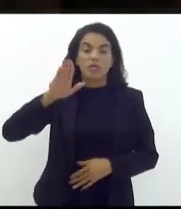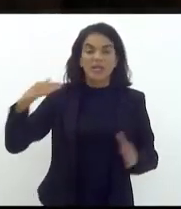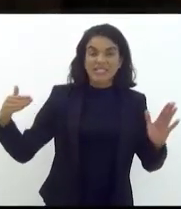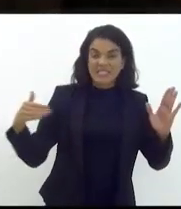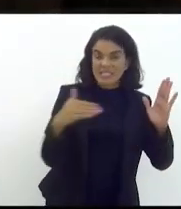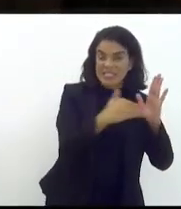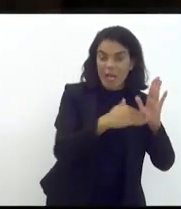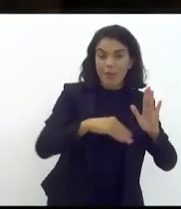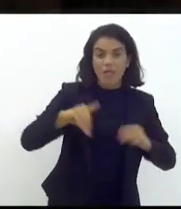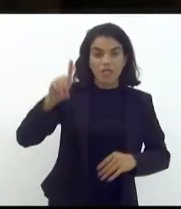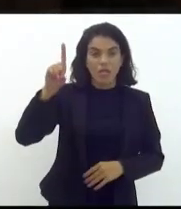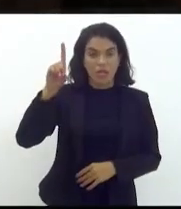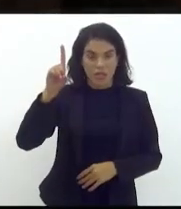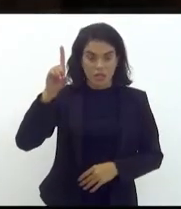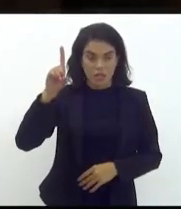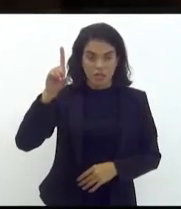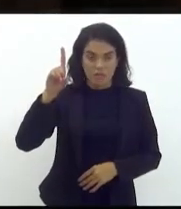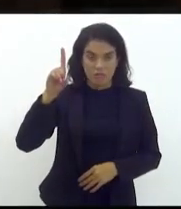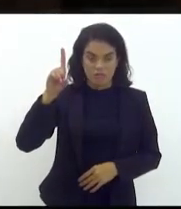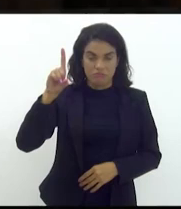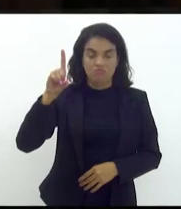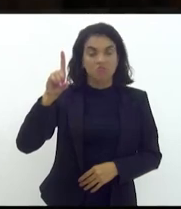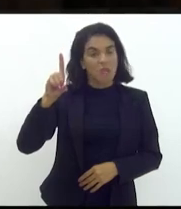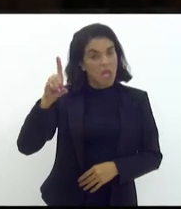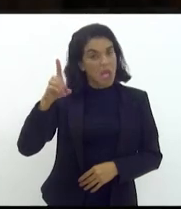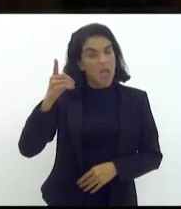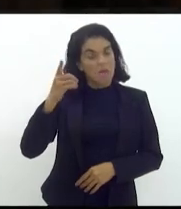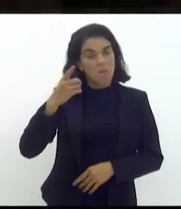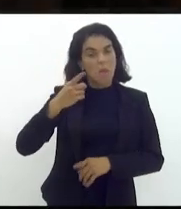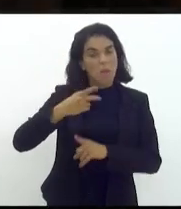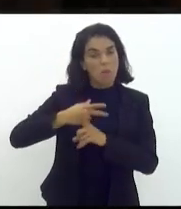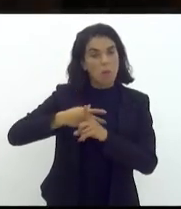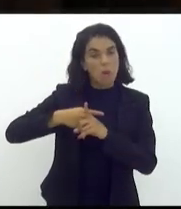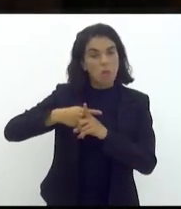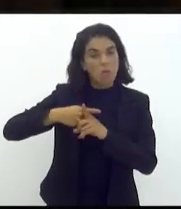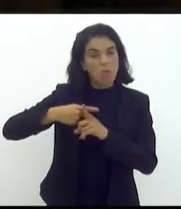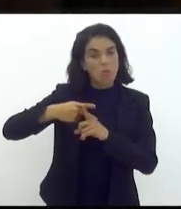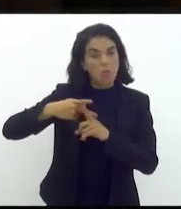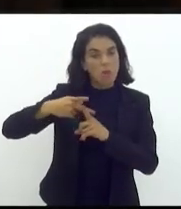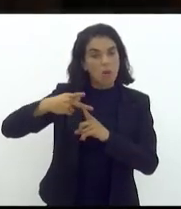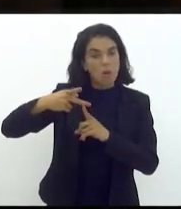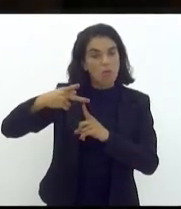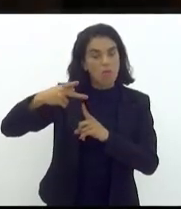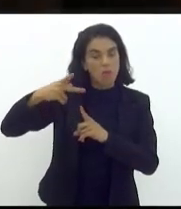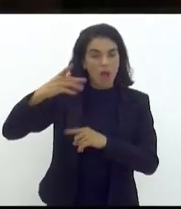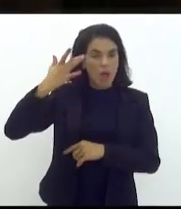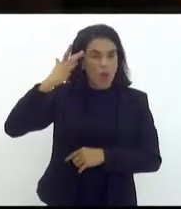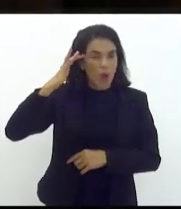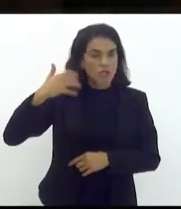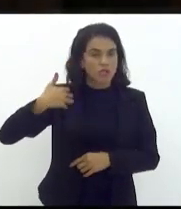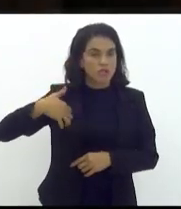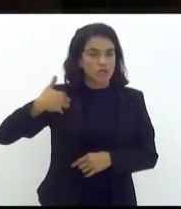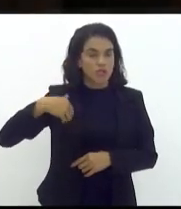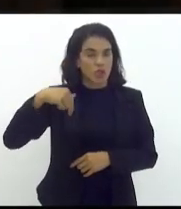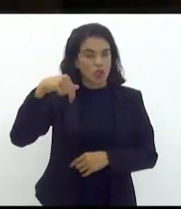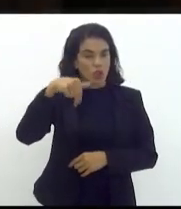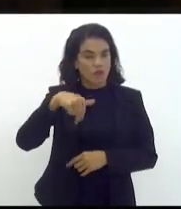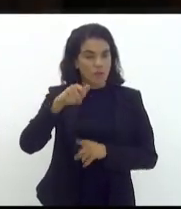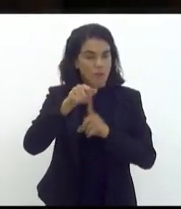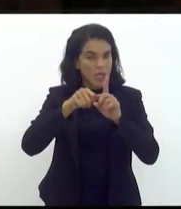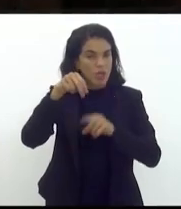um dos grandes favoritos no pleito acho que na Argentina em novembro